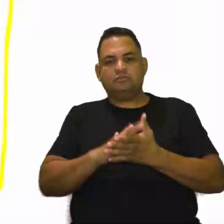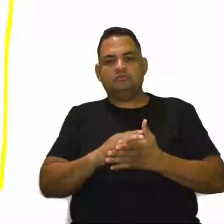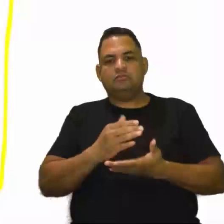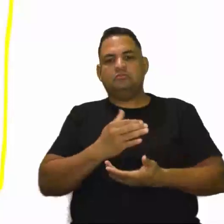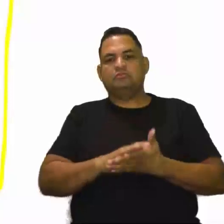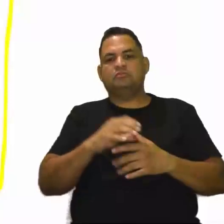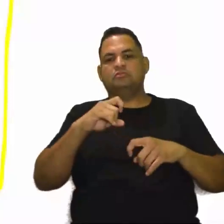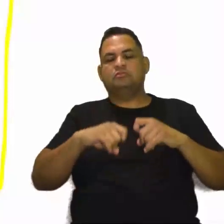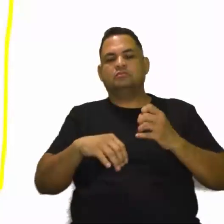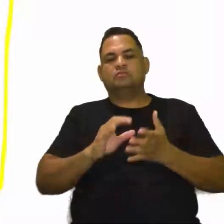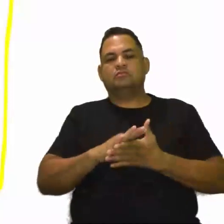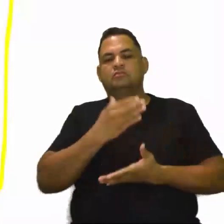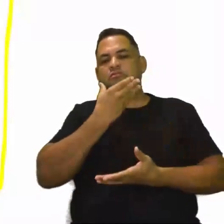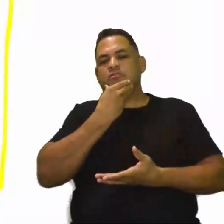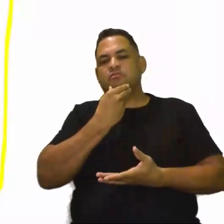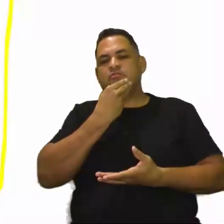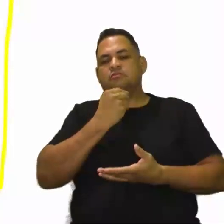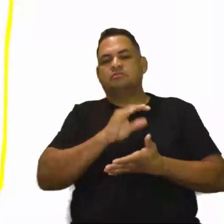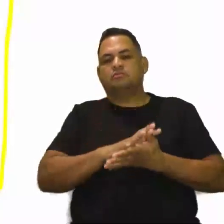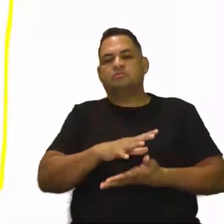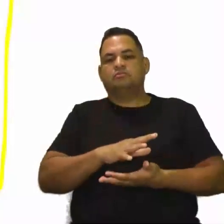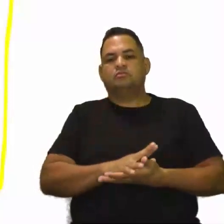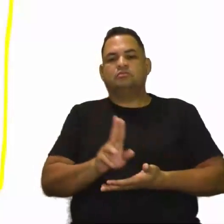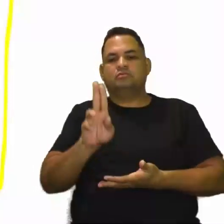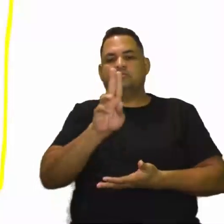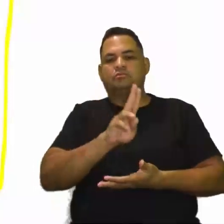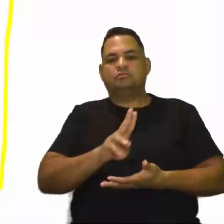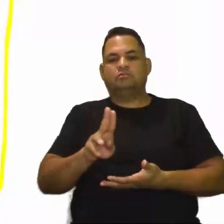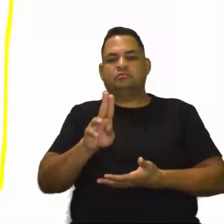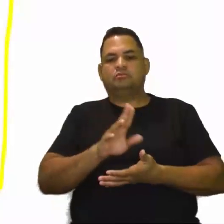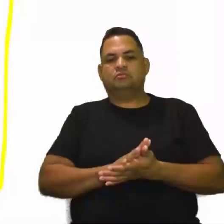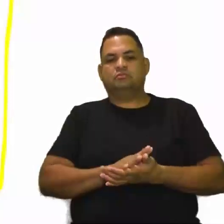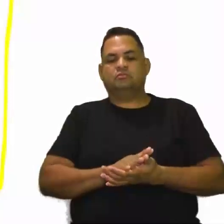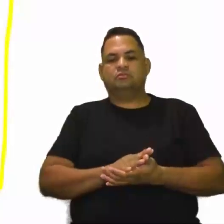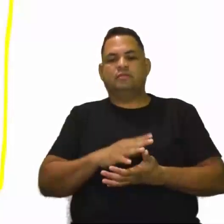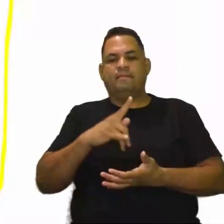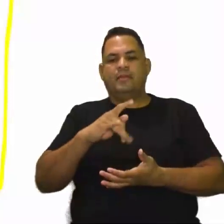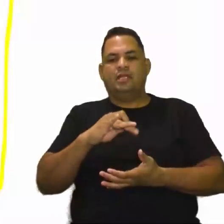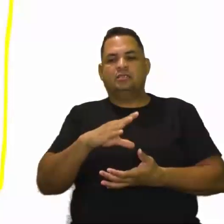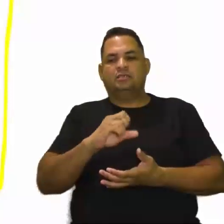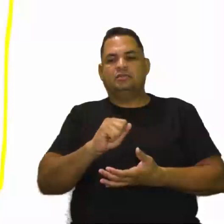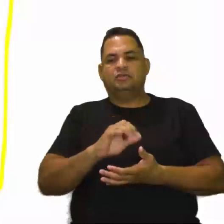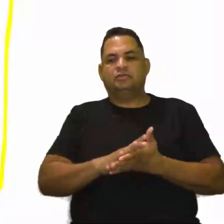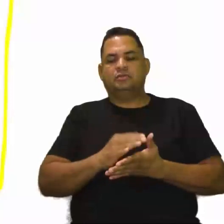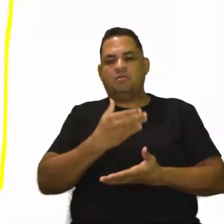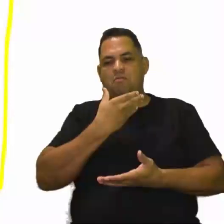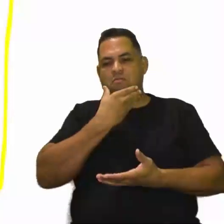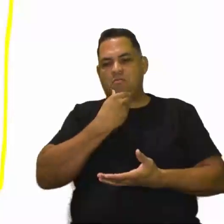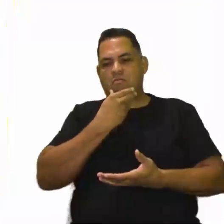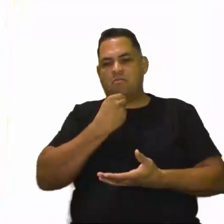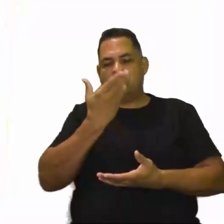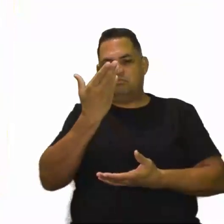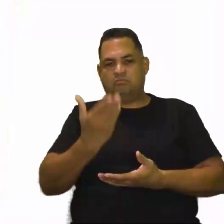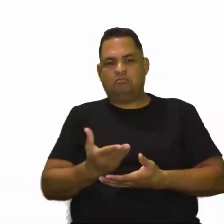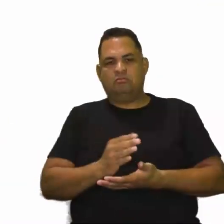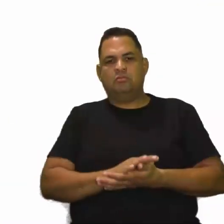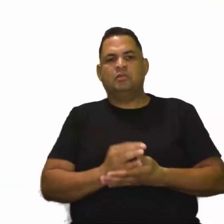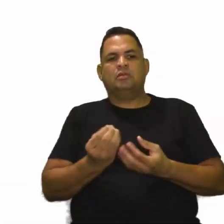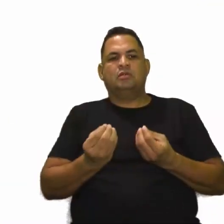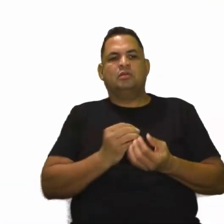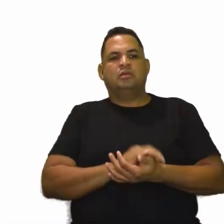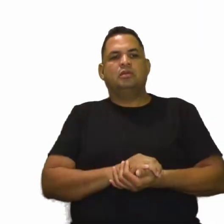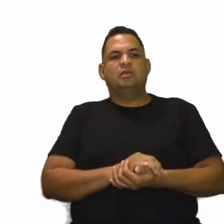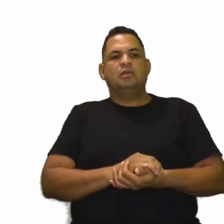sexo masculino, então nós vamos utilizar a tabela de percentil para o sexo masculino. Vamos ver como que